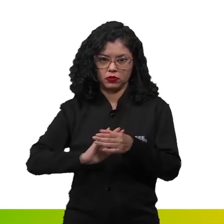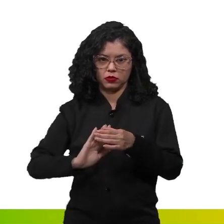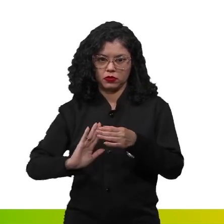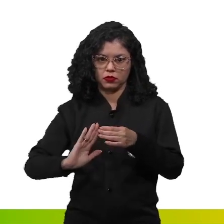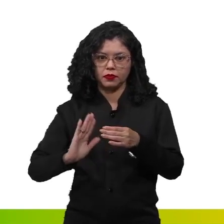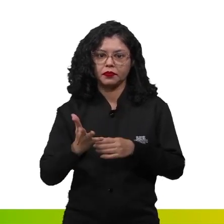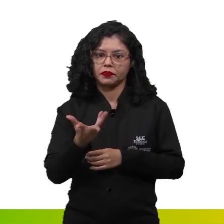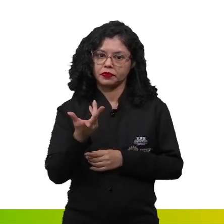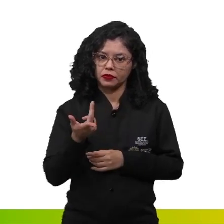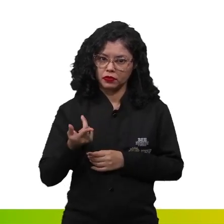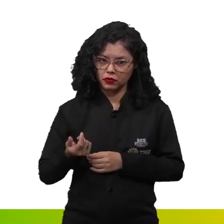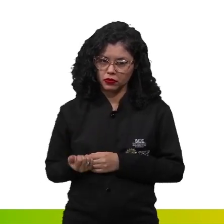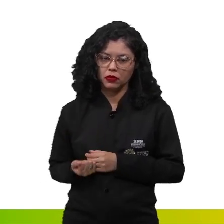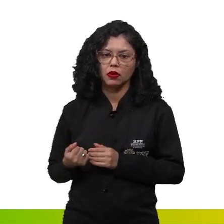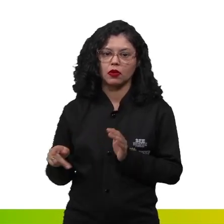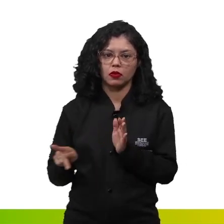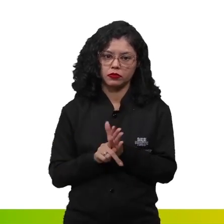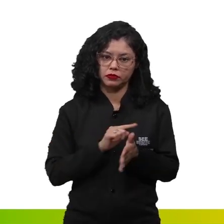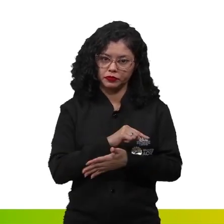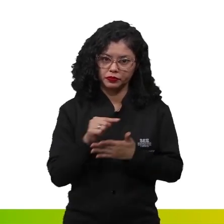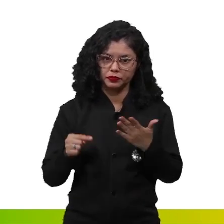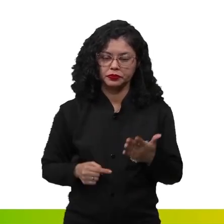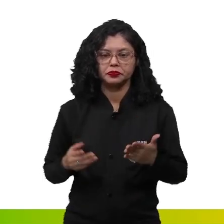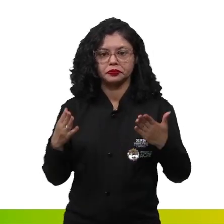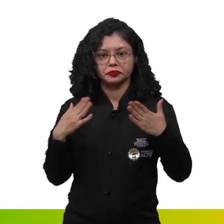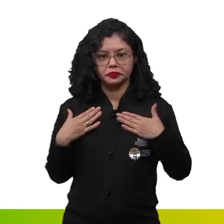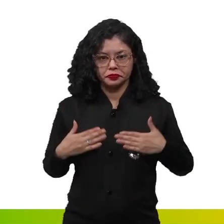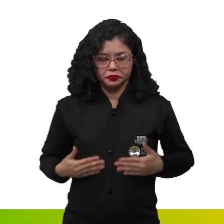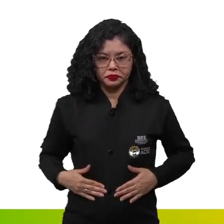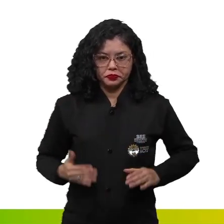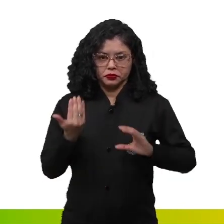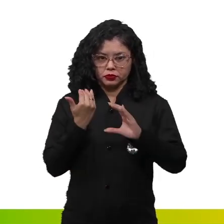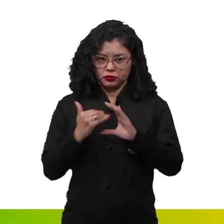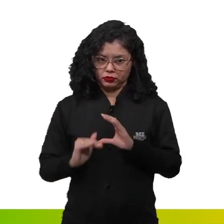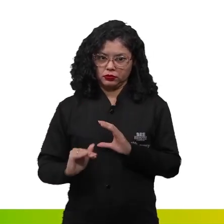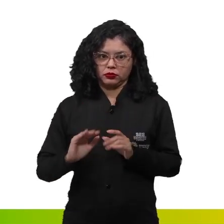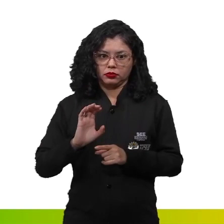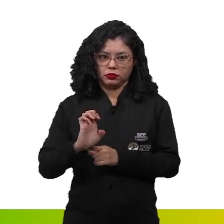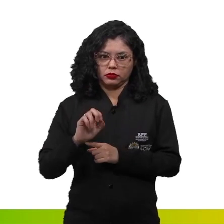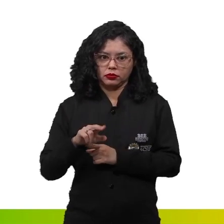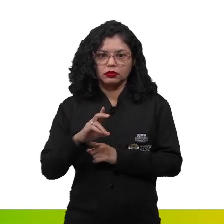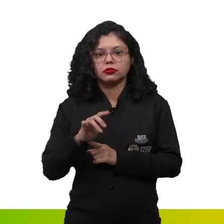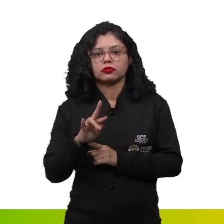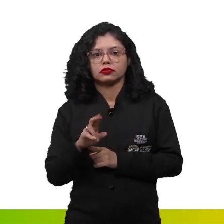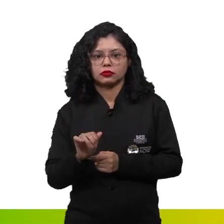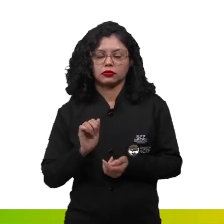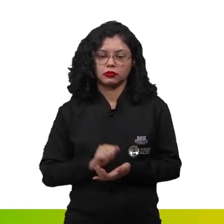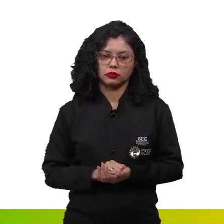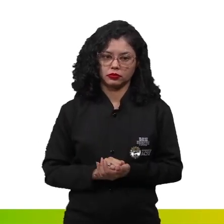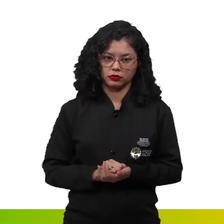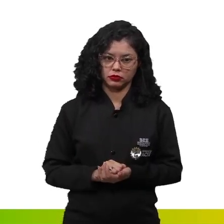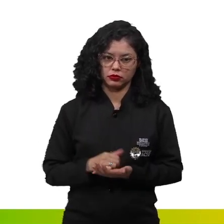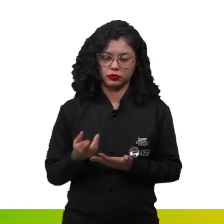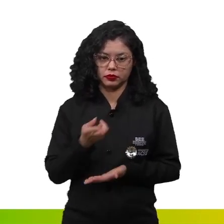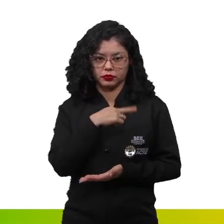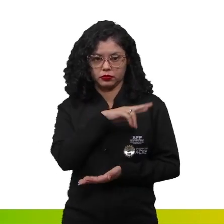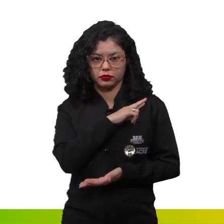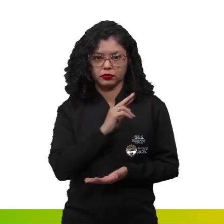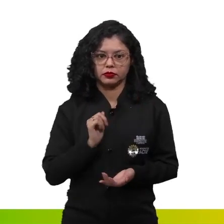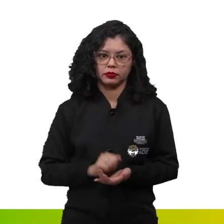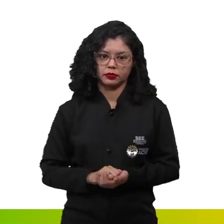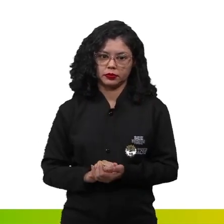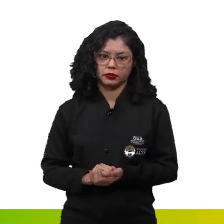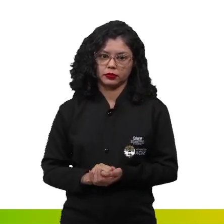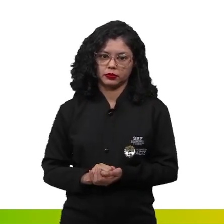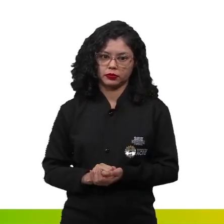ela recebe as informações de diversas partes do corpo e as envia para o encéfalo e vice-versa, tá certo? É responsável